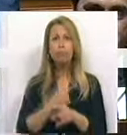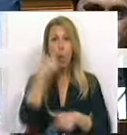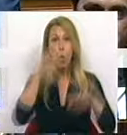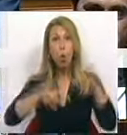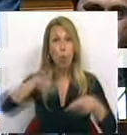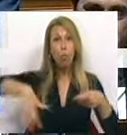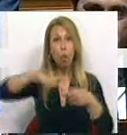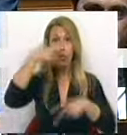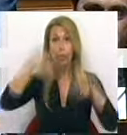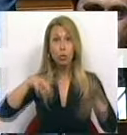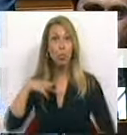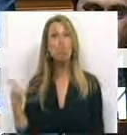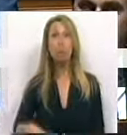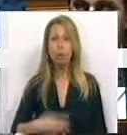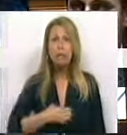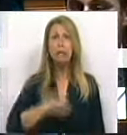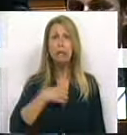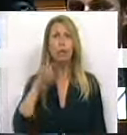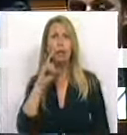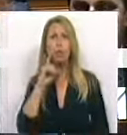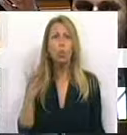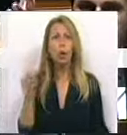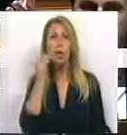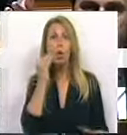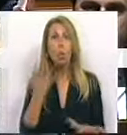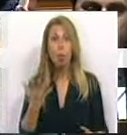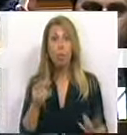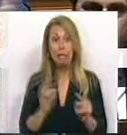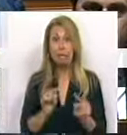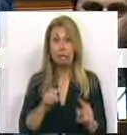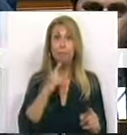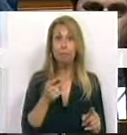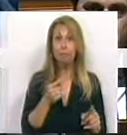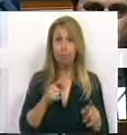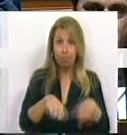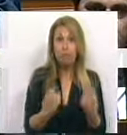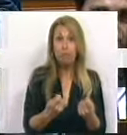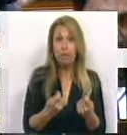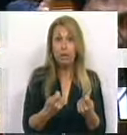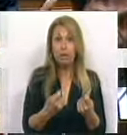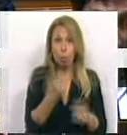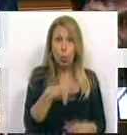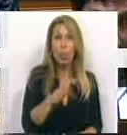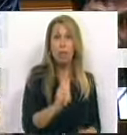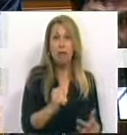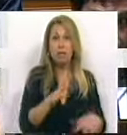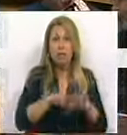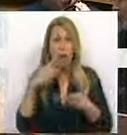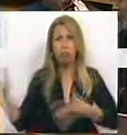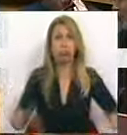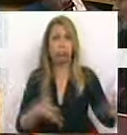lá os portugueses, sentir segurança neste partido, o Partido Socialista, e nesta